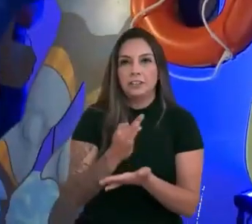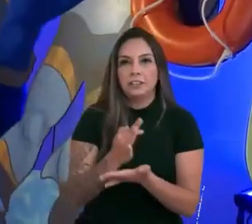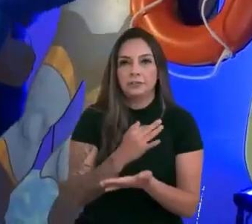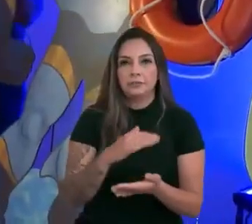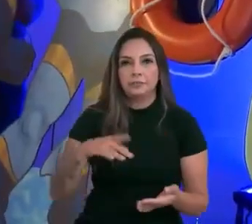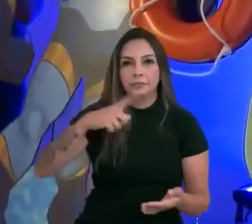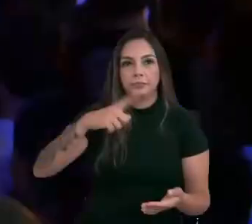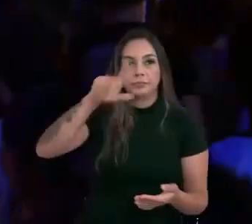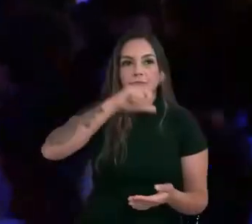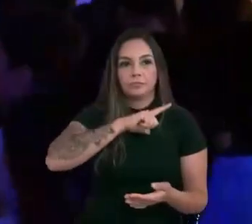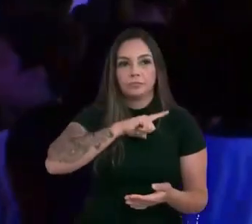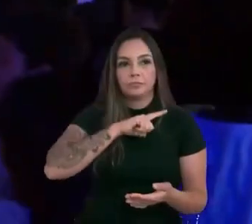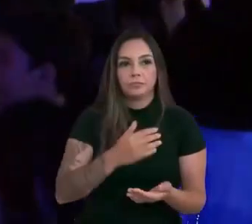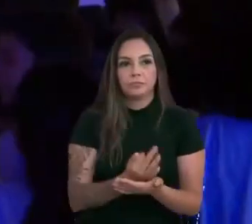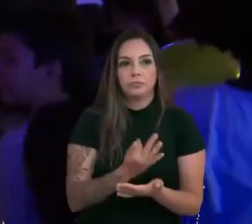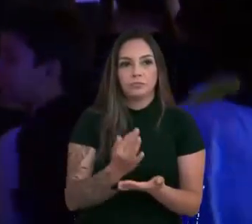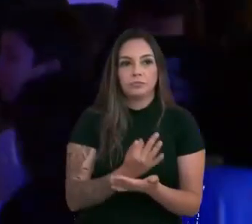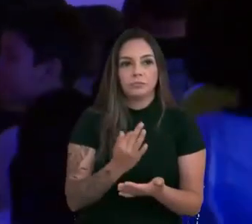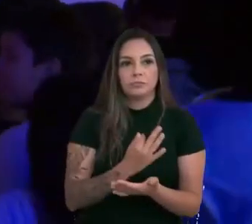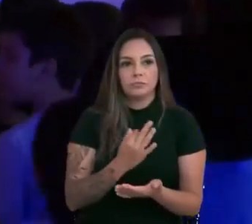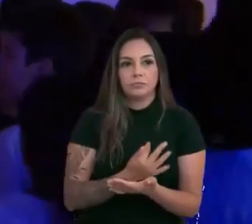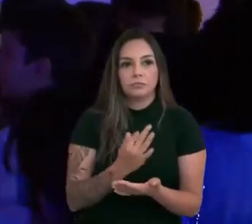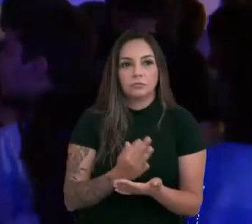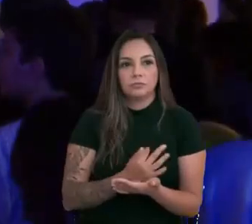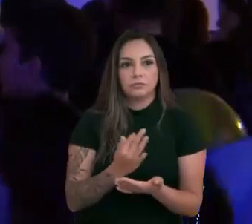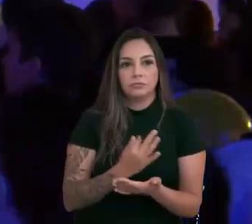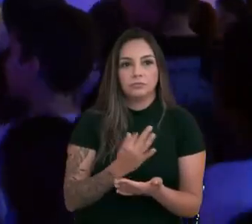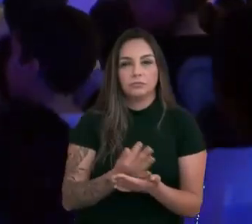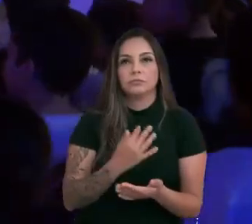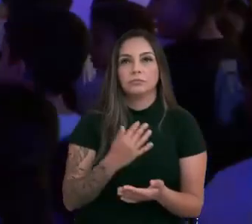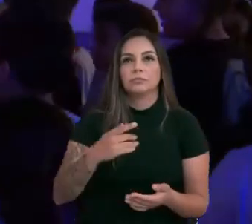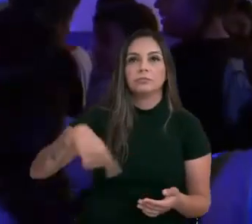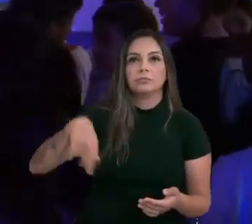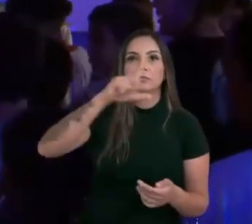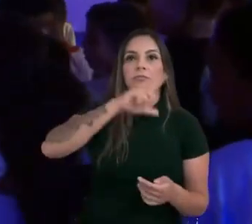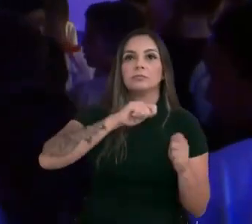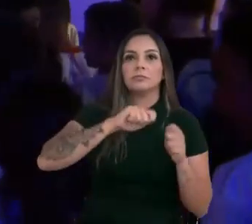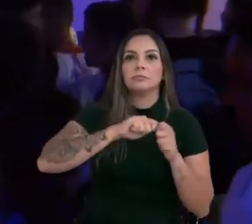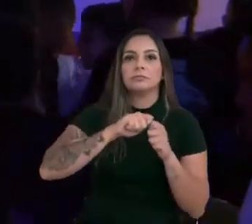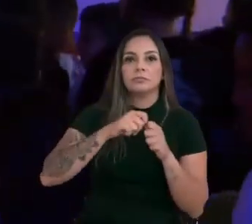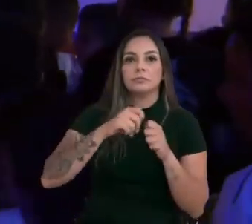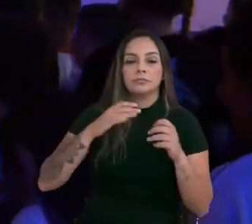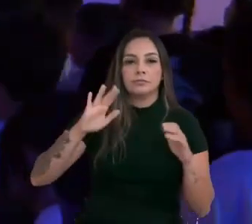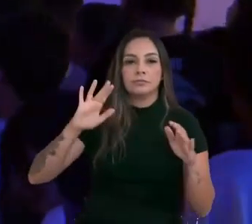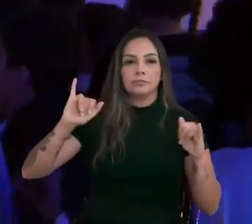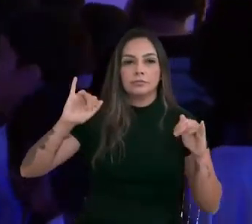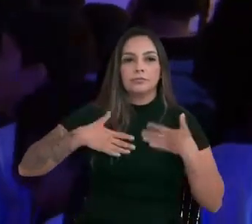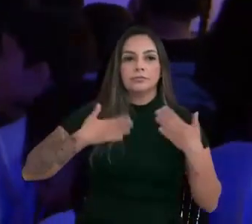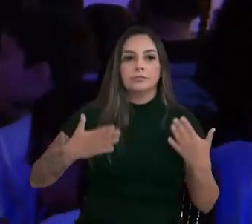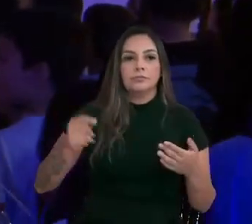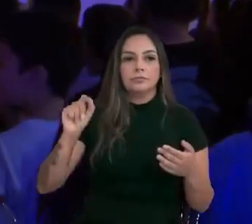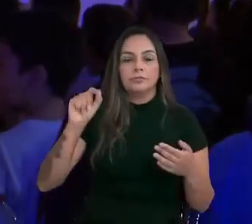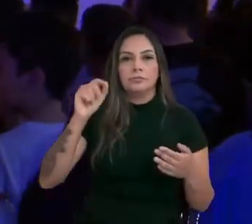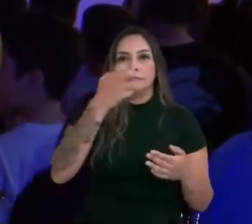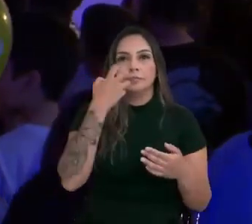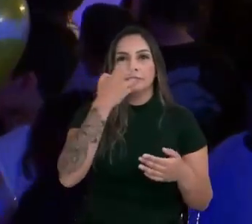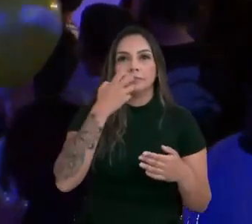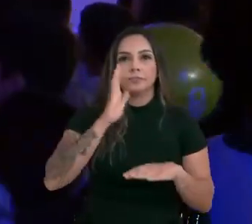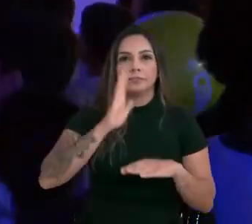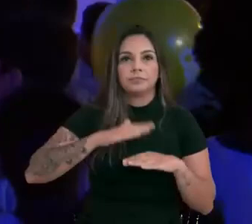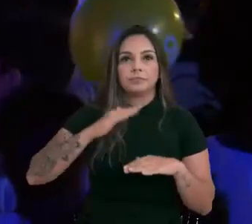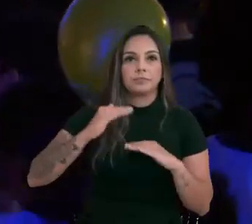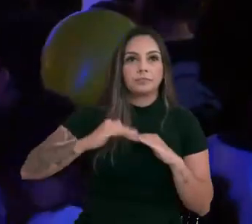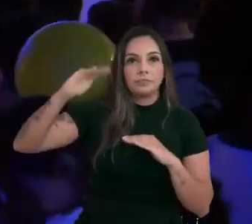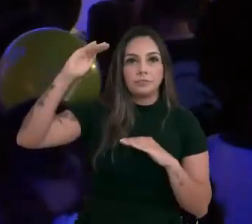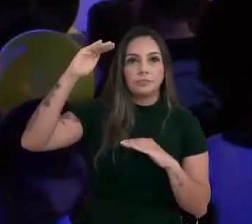que legal, que legal. Aê! Ó, vai ter uma surpresa para quem cantar mais alto